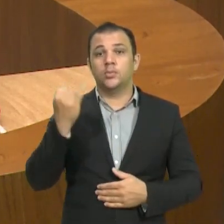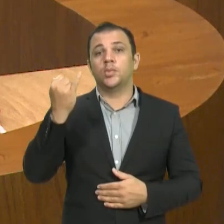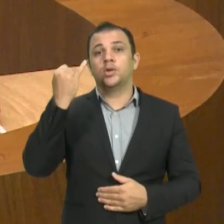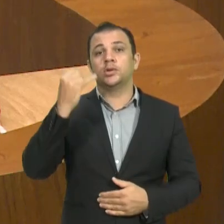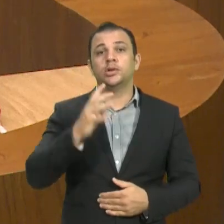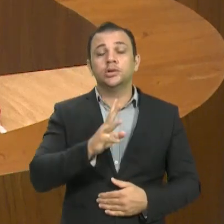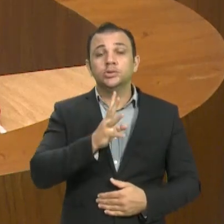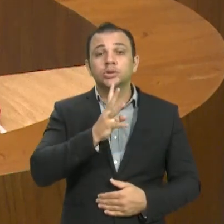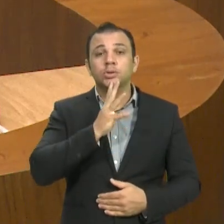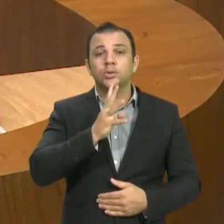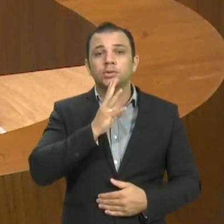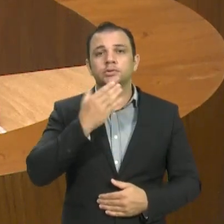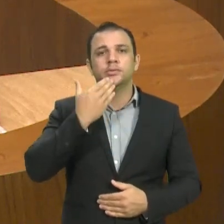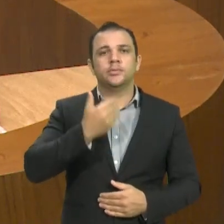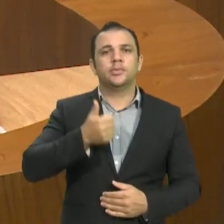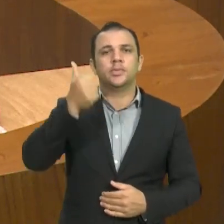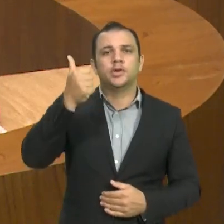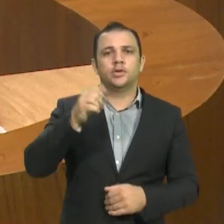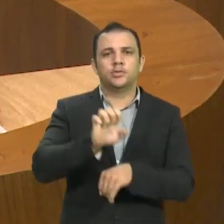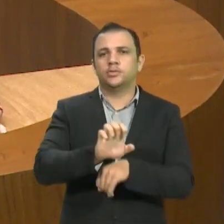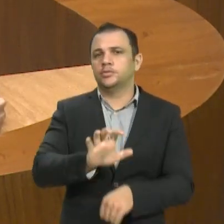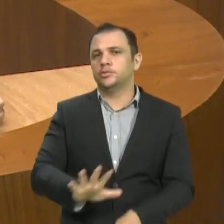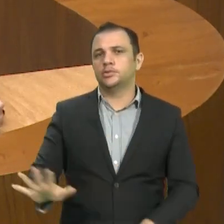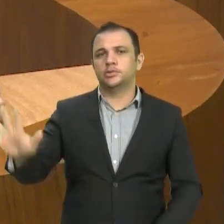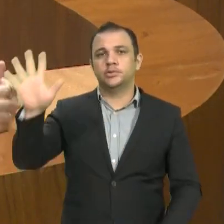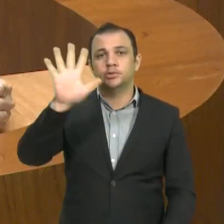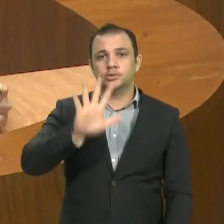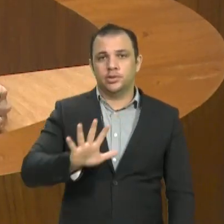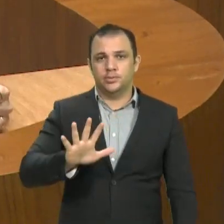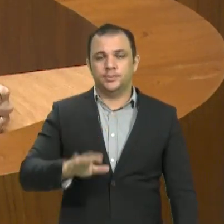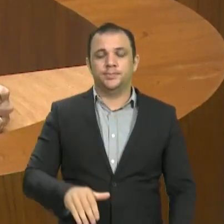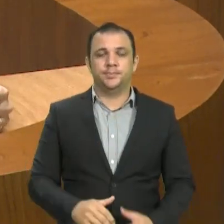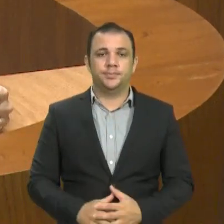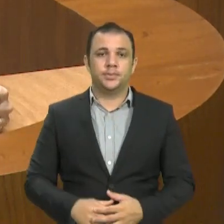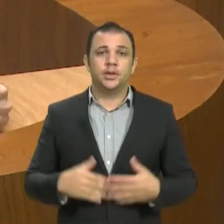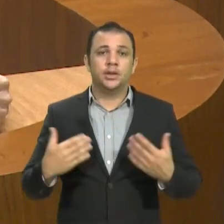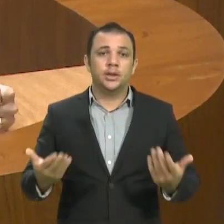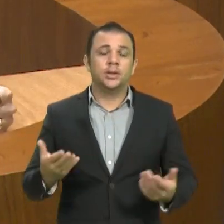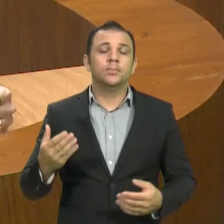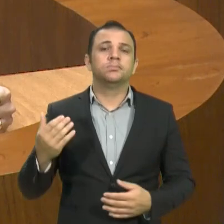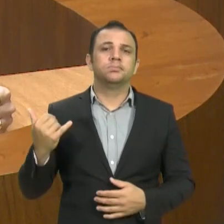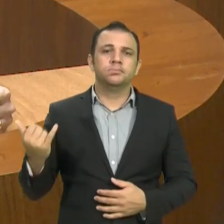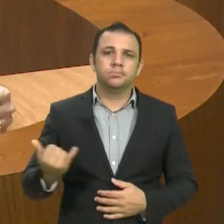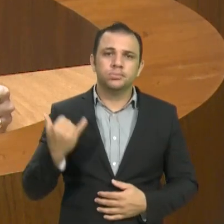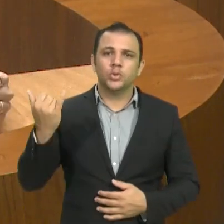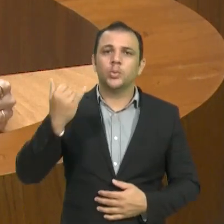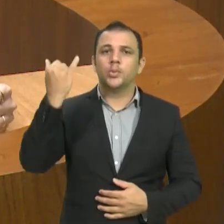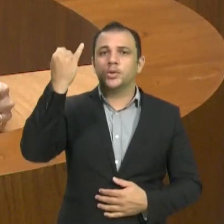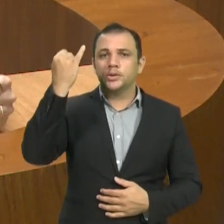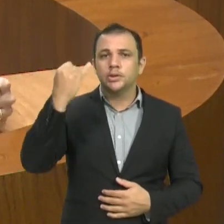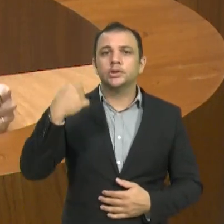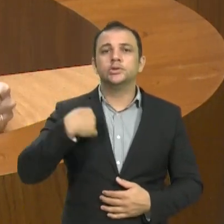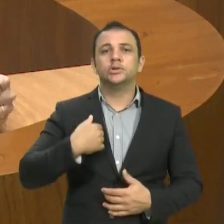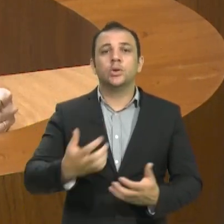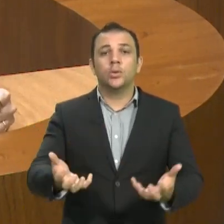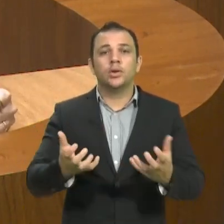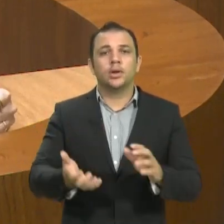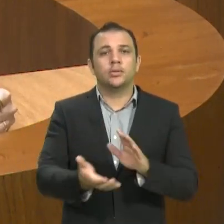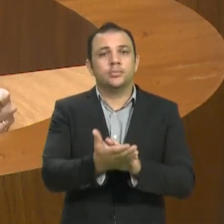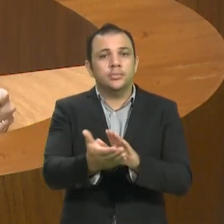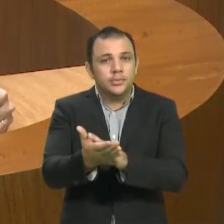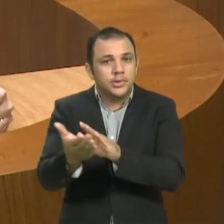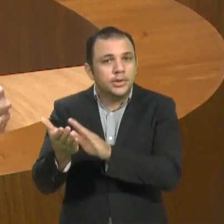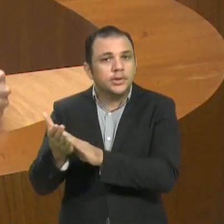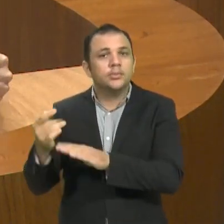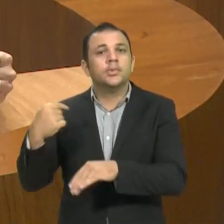melhor, né, esse estado. Então, muito importante, quero parabenizar e dizer mais uma